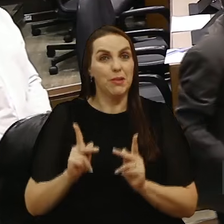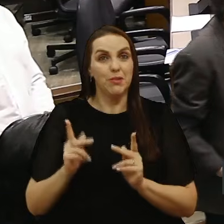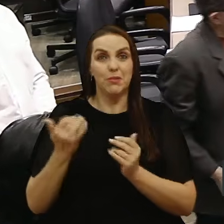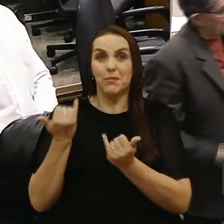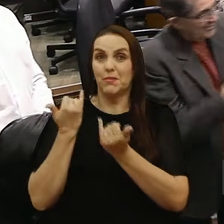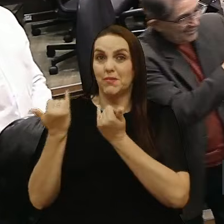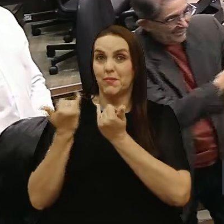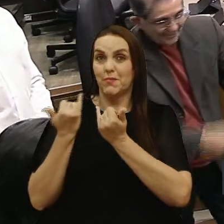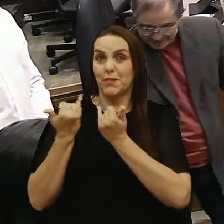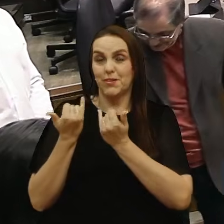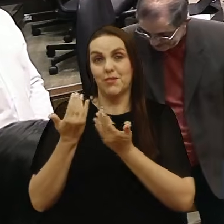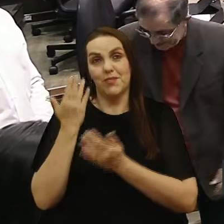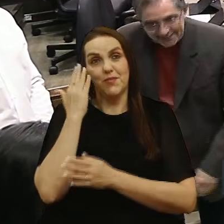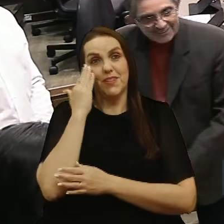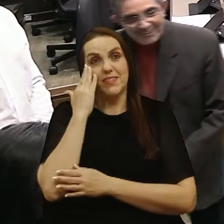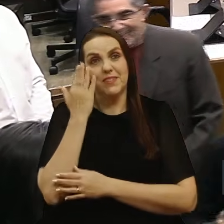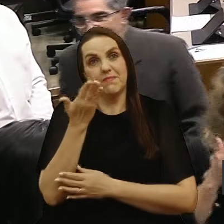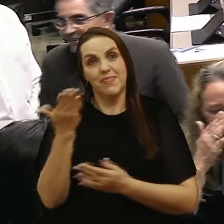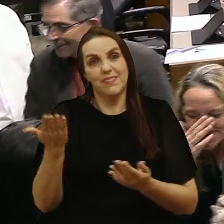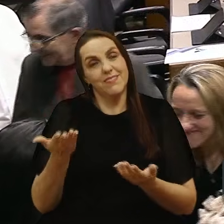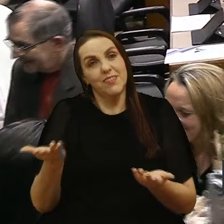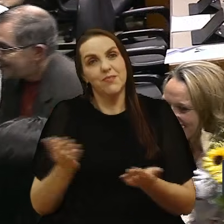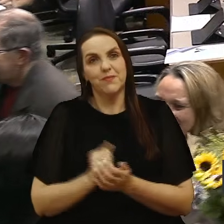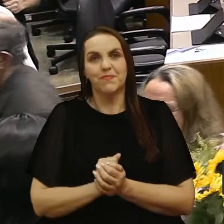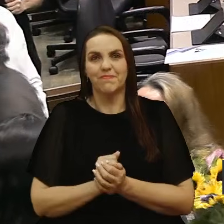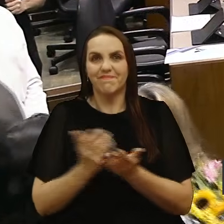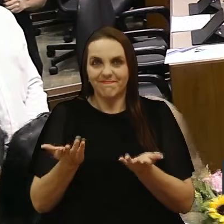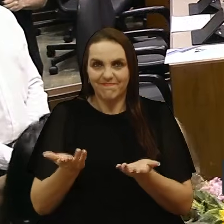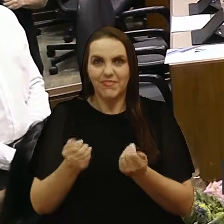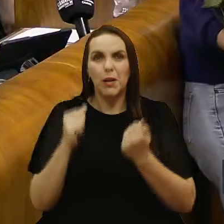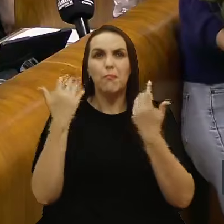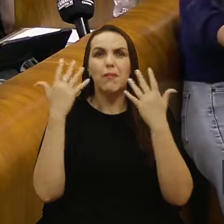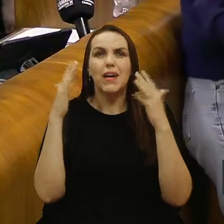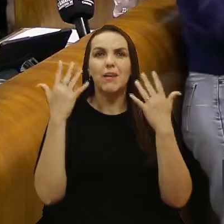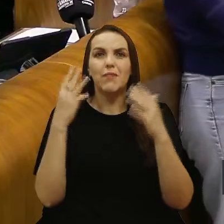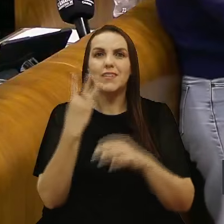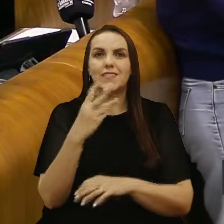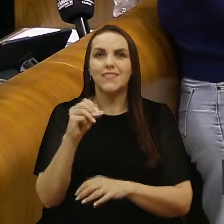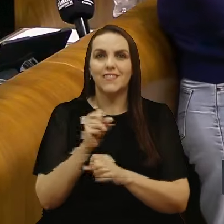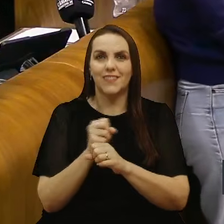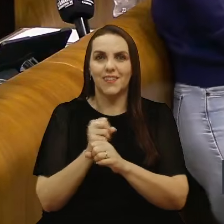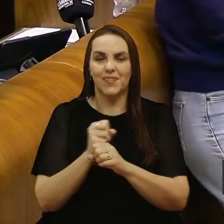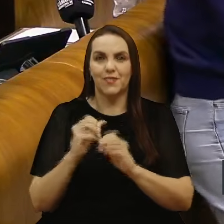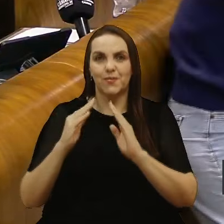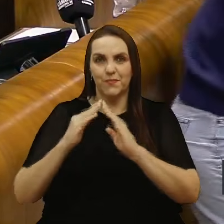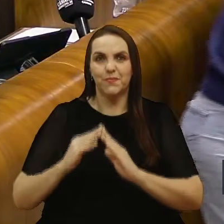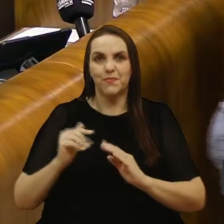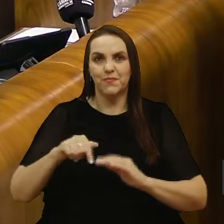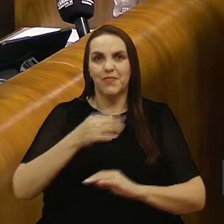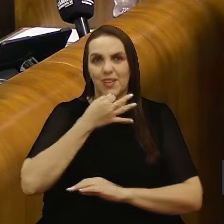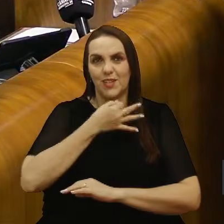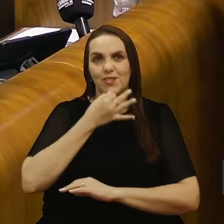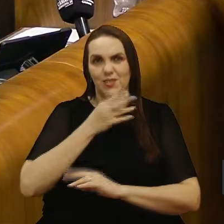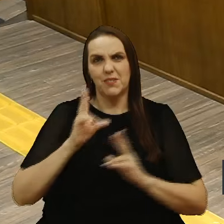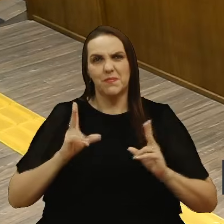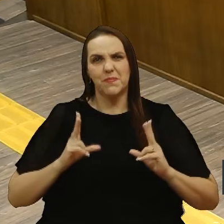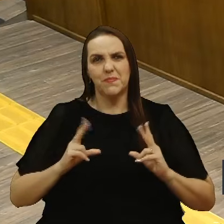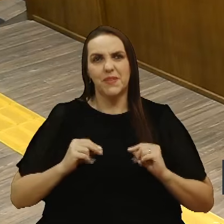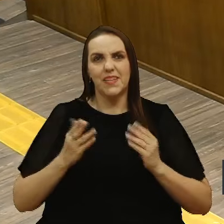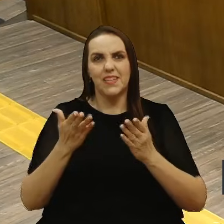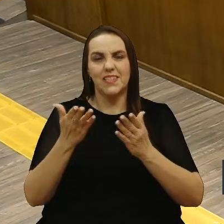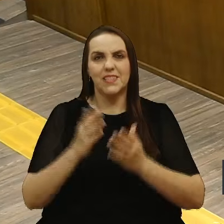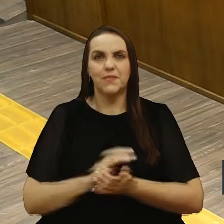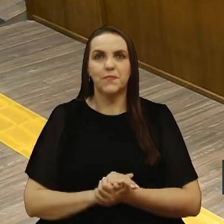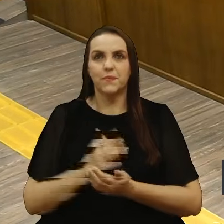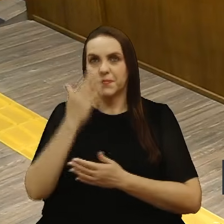Né? Vânia, lindona, obrigado, tá? Parabéns. Pelos 30 anos de Caxias, merece. Obrigado, vereador Edson da Rosa.